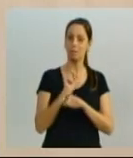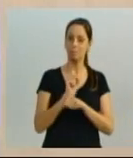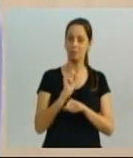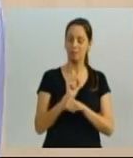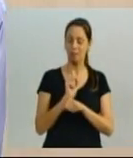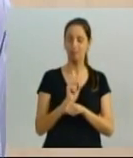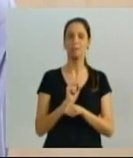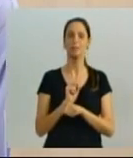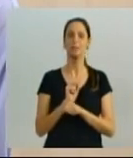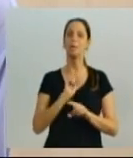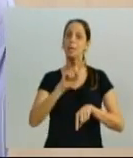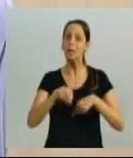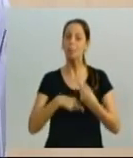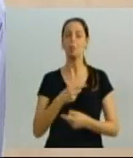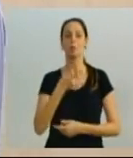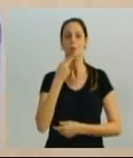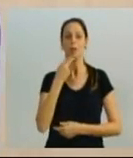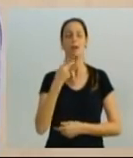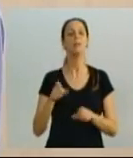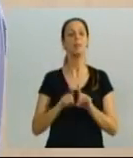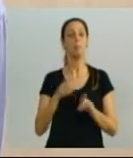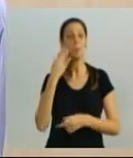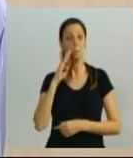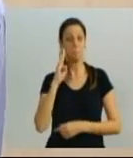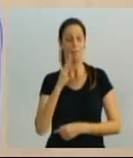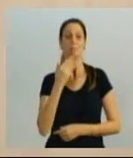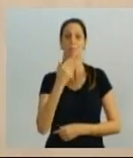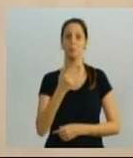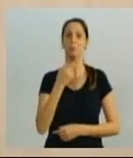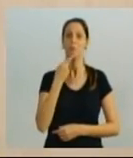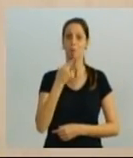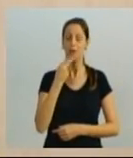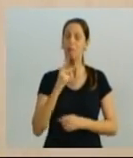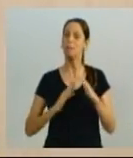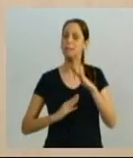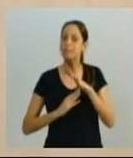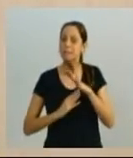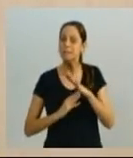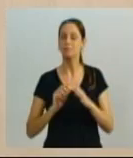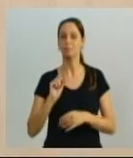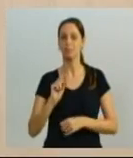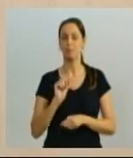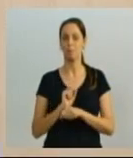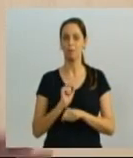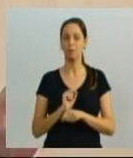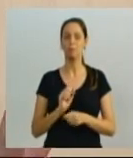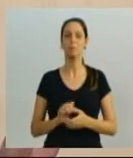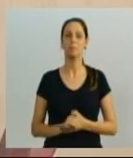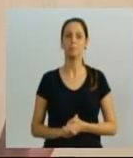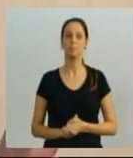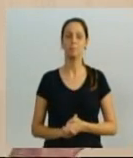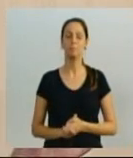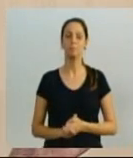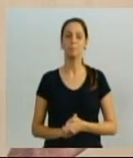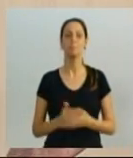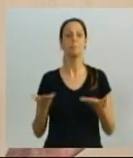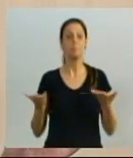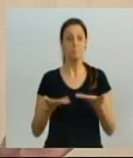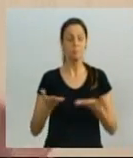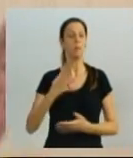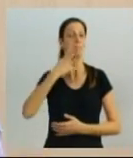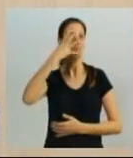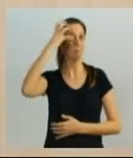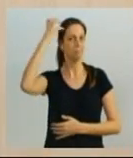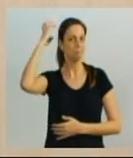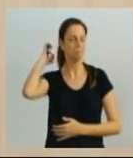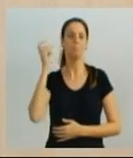e falar depois. O vereador Beto Tribes também pediu para aguardar um pouco mais. Nós temos, então, vamos ouvir o vereador